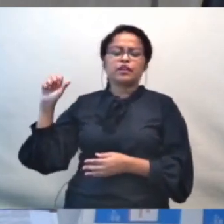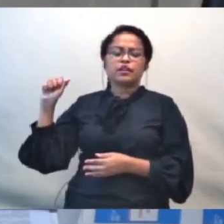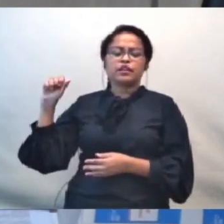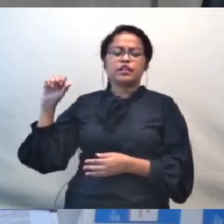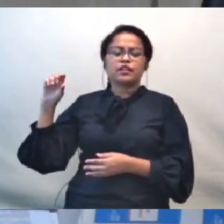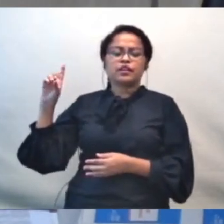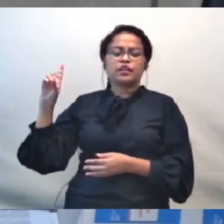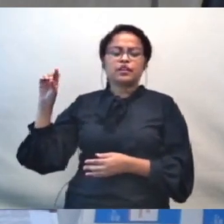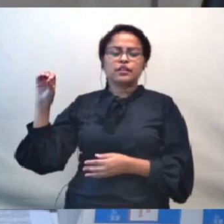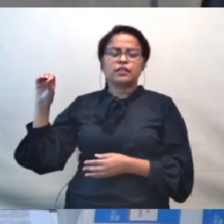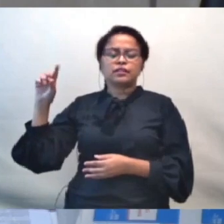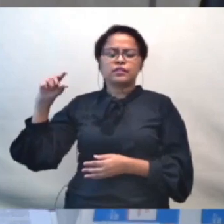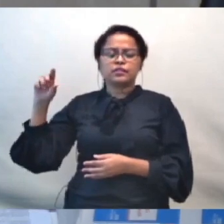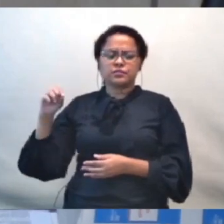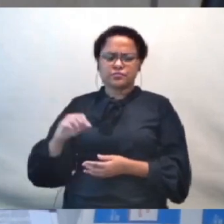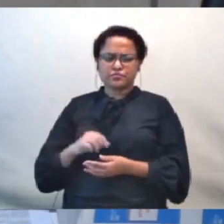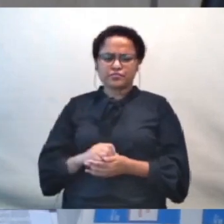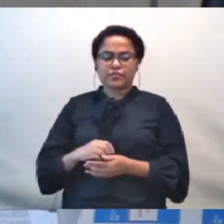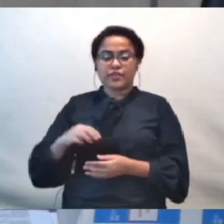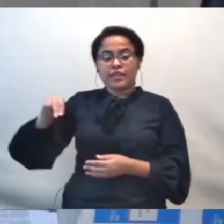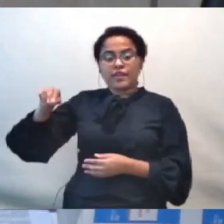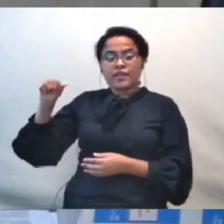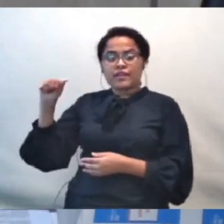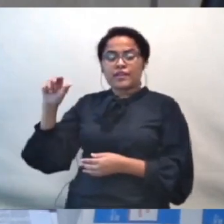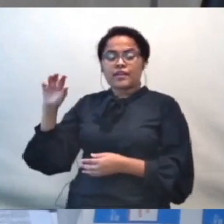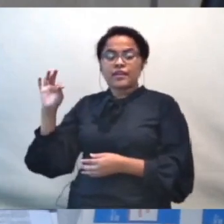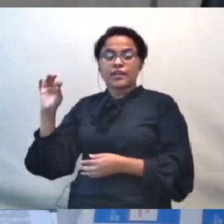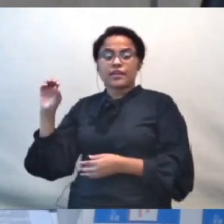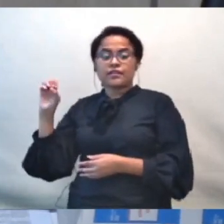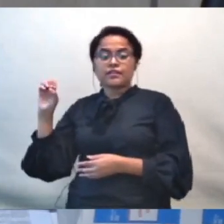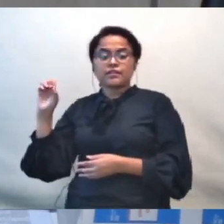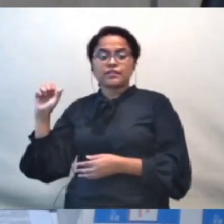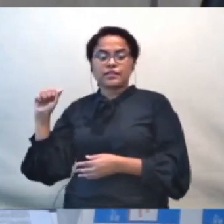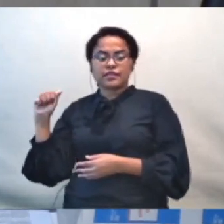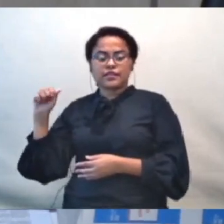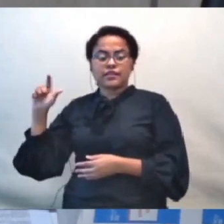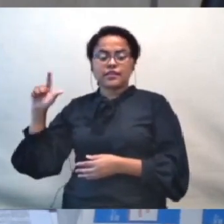É, Natalina Alice, né? É,